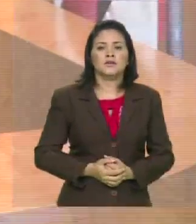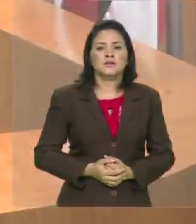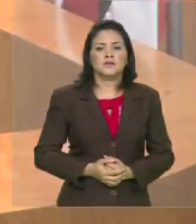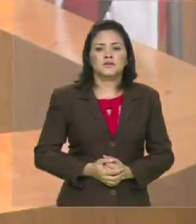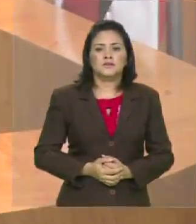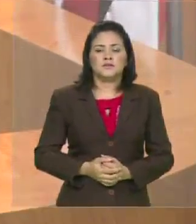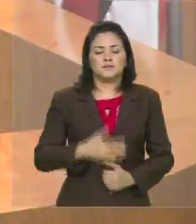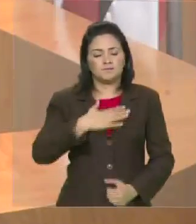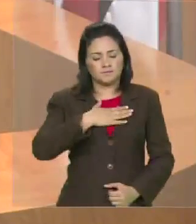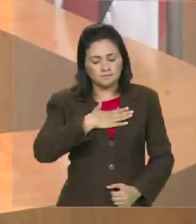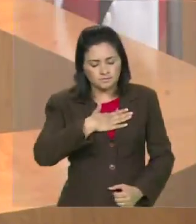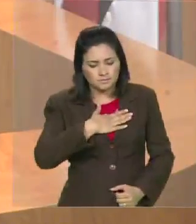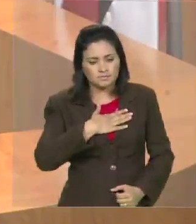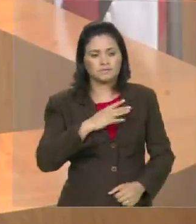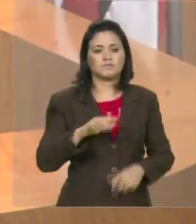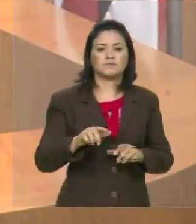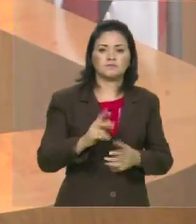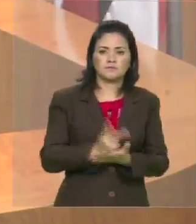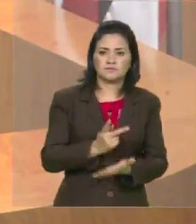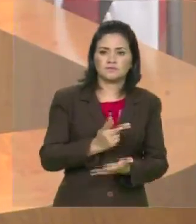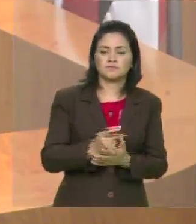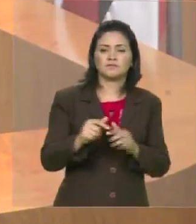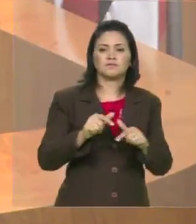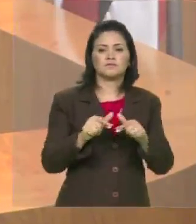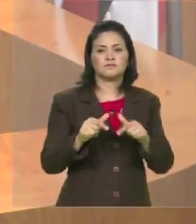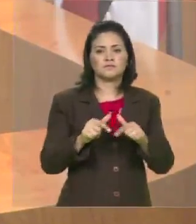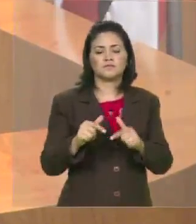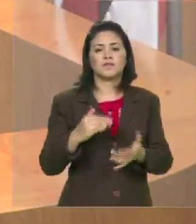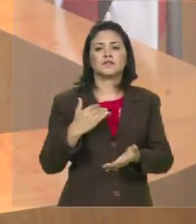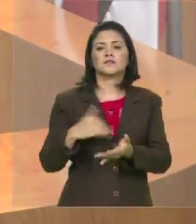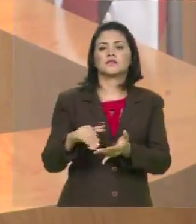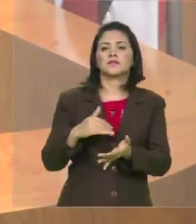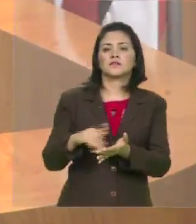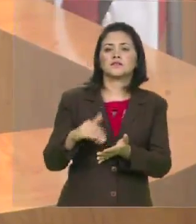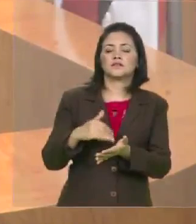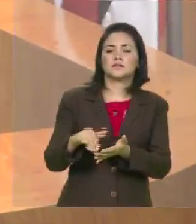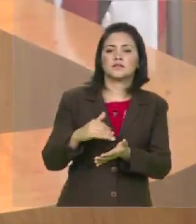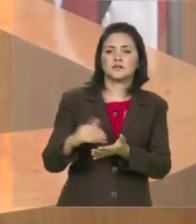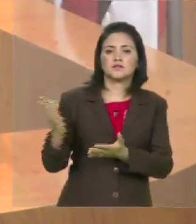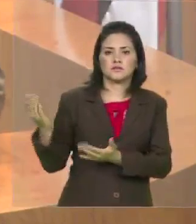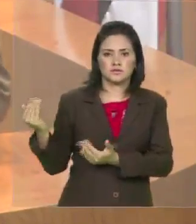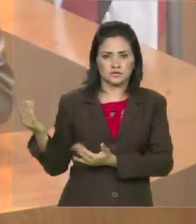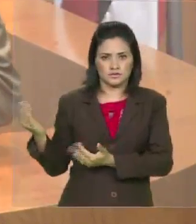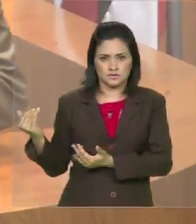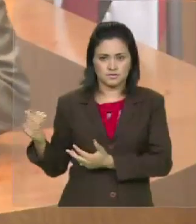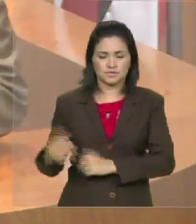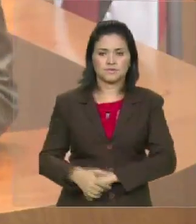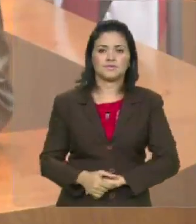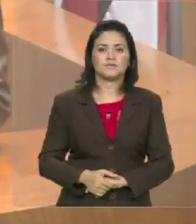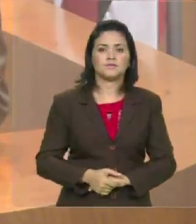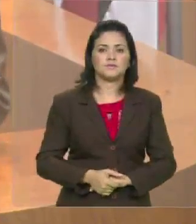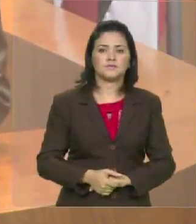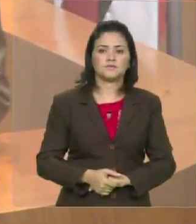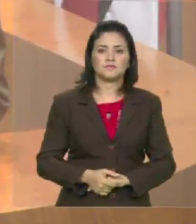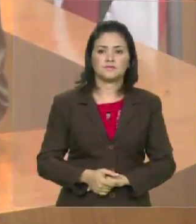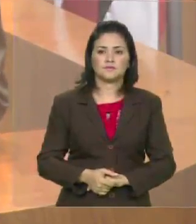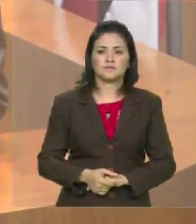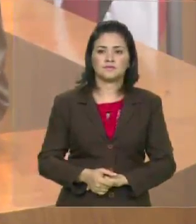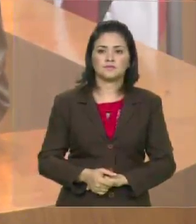também como secretário de juventude daquele parlamento. Mas nessa reunião que